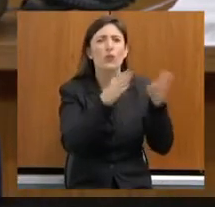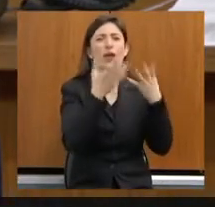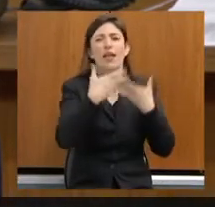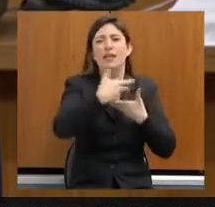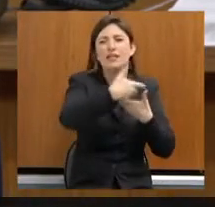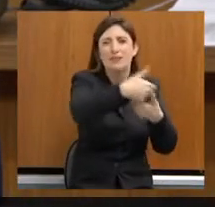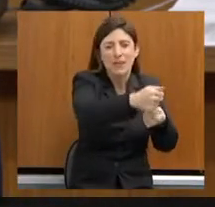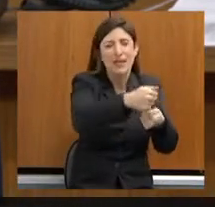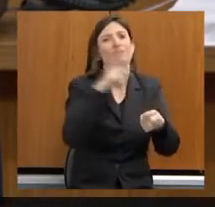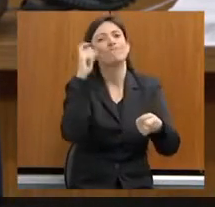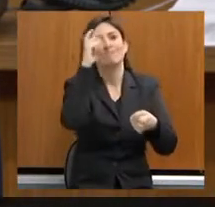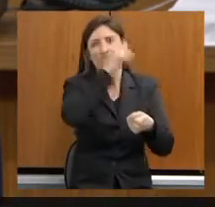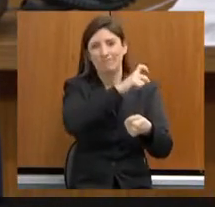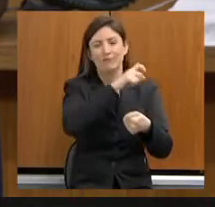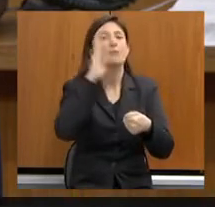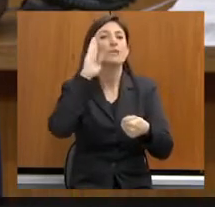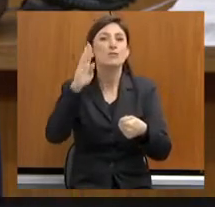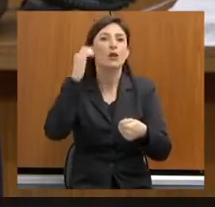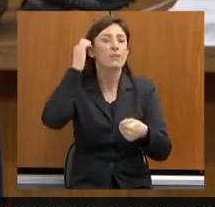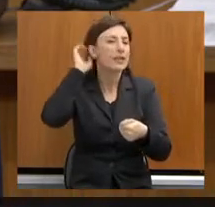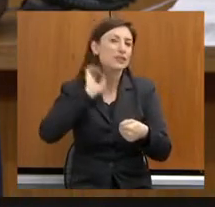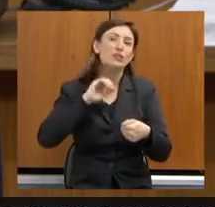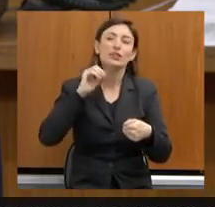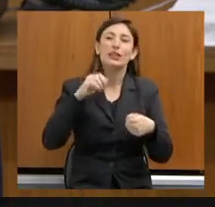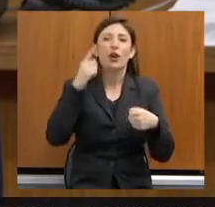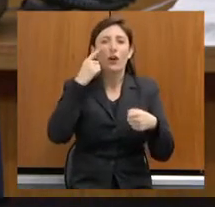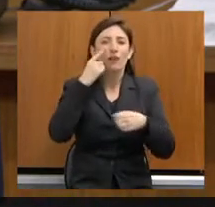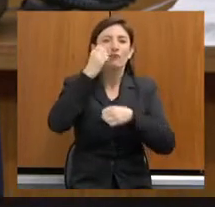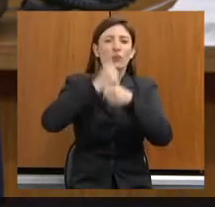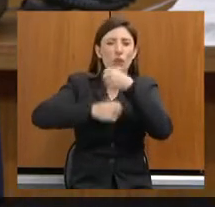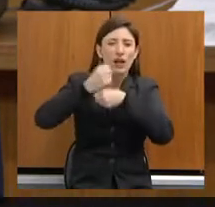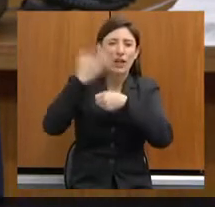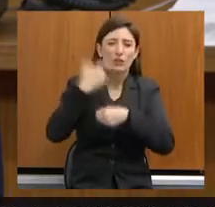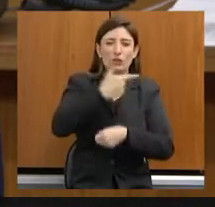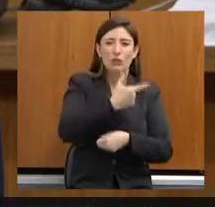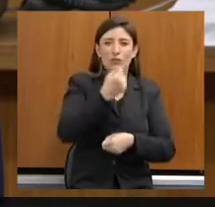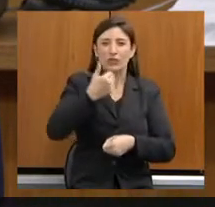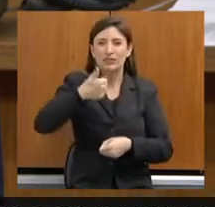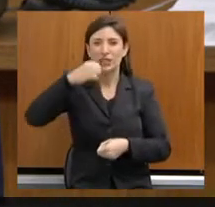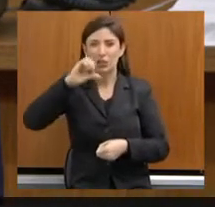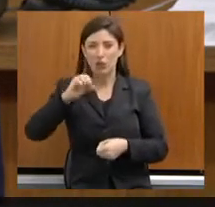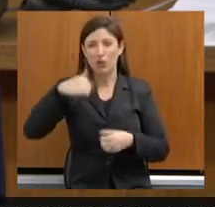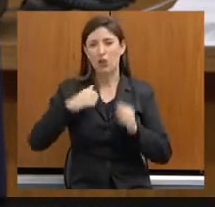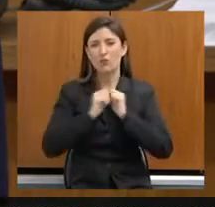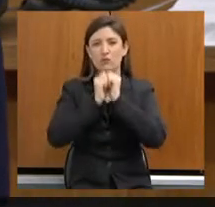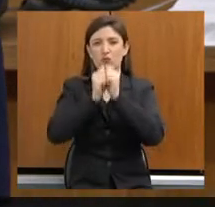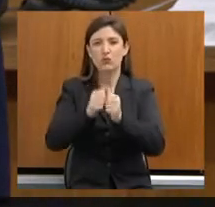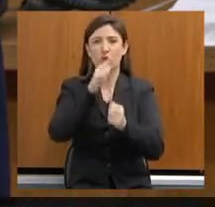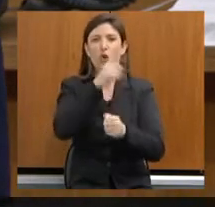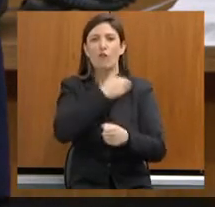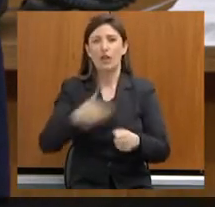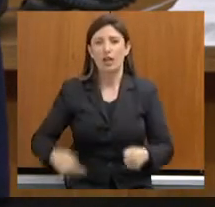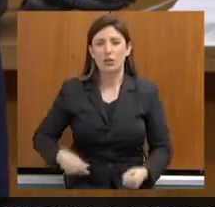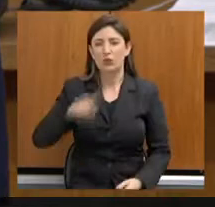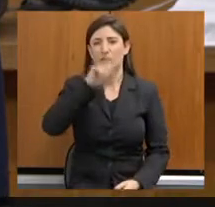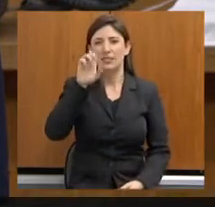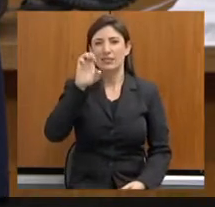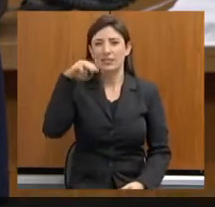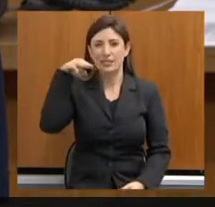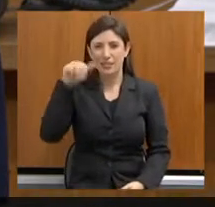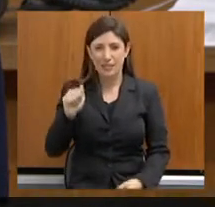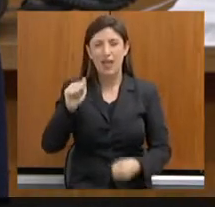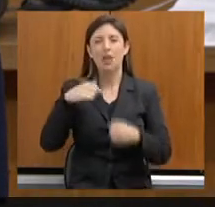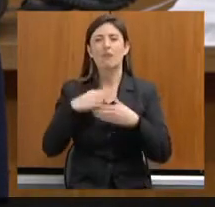produtores têm 2019 Eu fui aí em Minas Novas com nosso Governador rímel Romeu Zema entregamos 237 divulgação